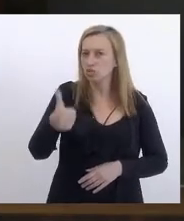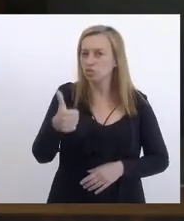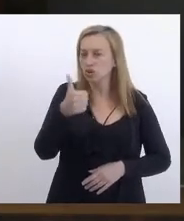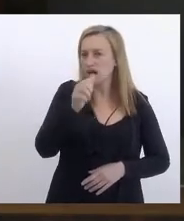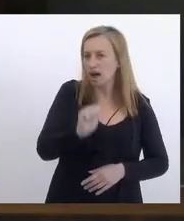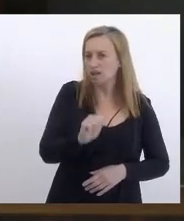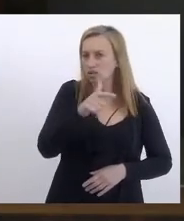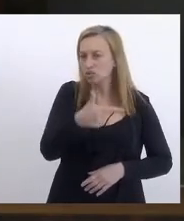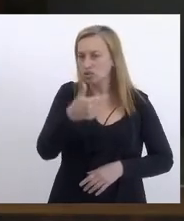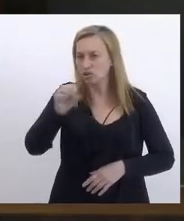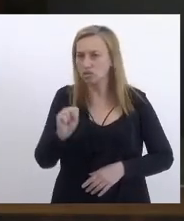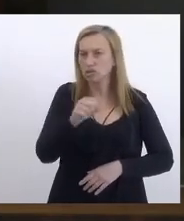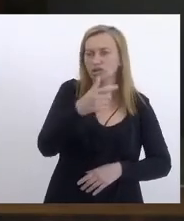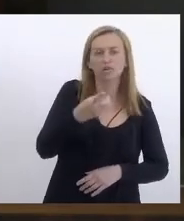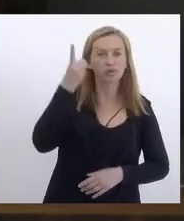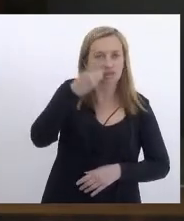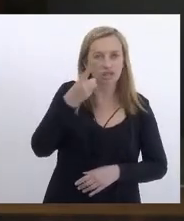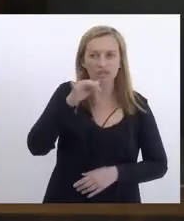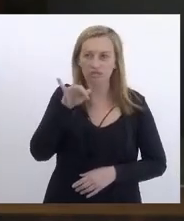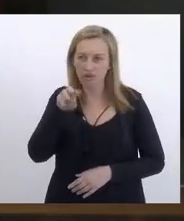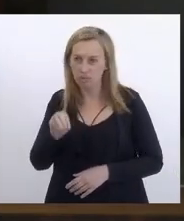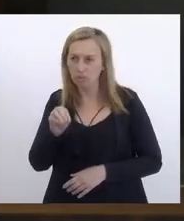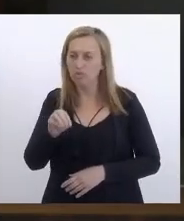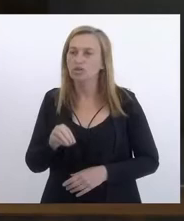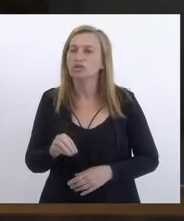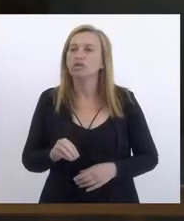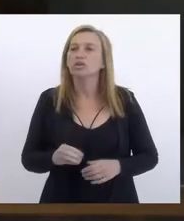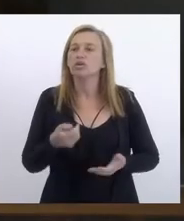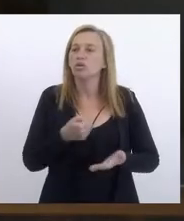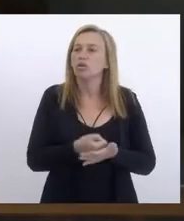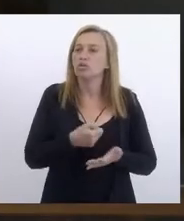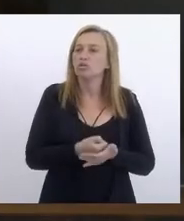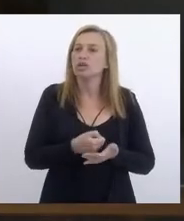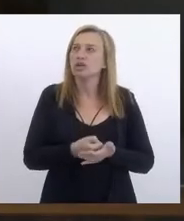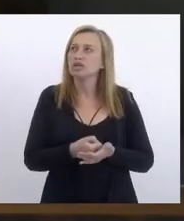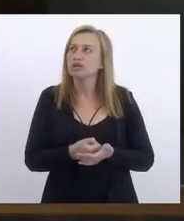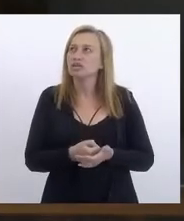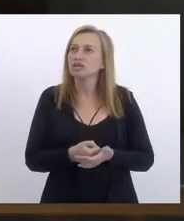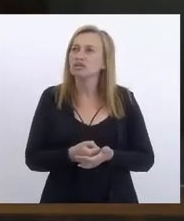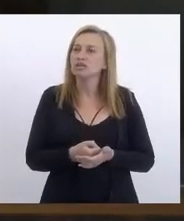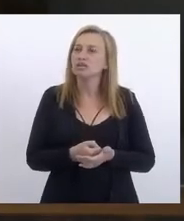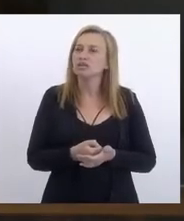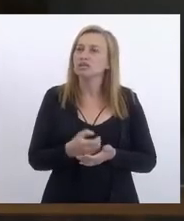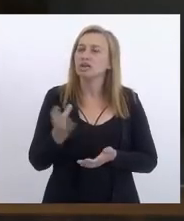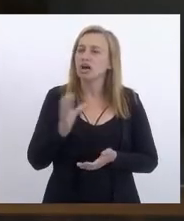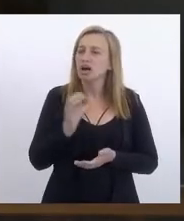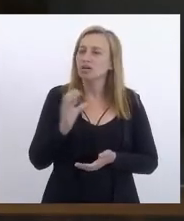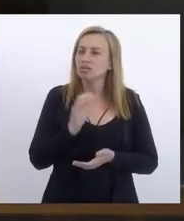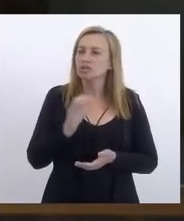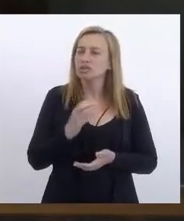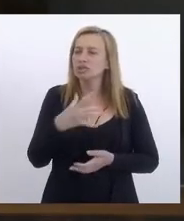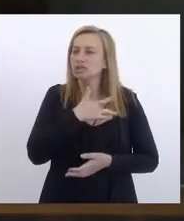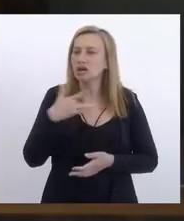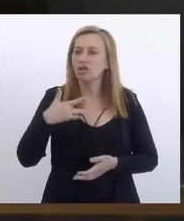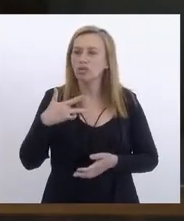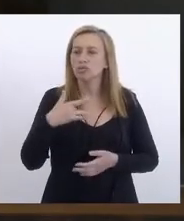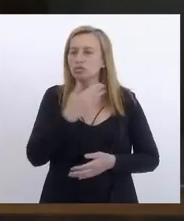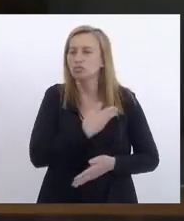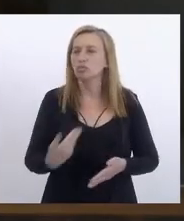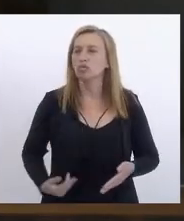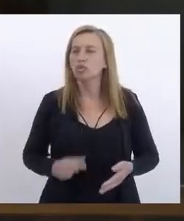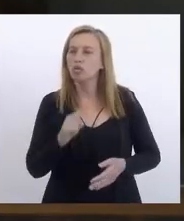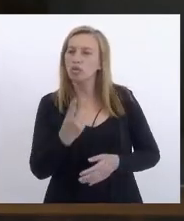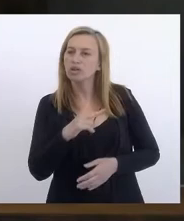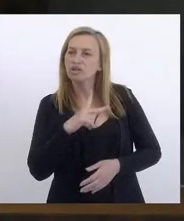3771A, de 18, de autoria do deputado Fábio Silva, que obriga a disponibilizar em emergência de unidades de saúde públicas e privadas,